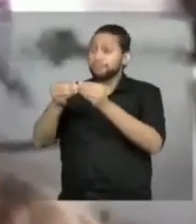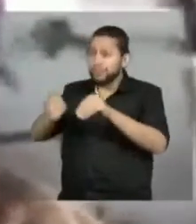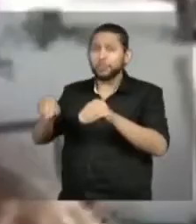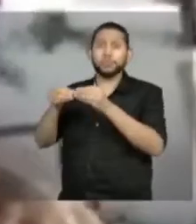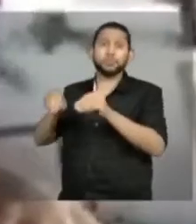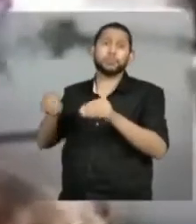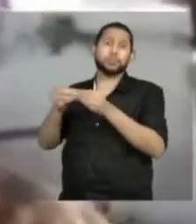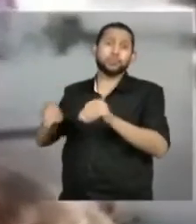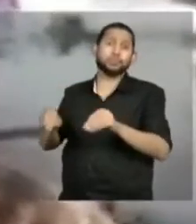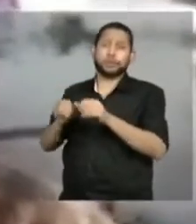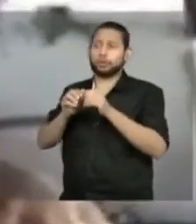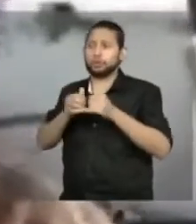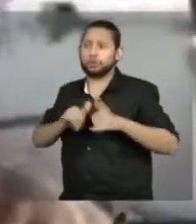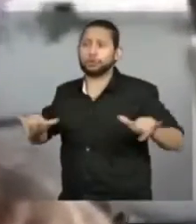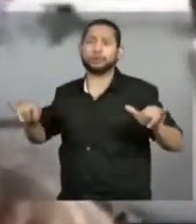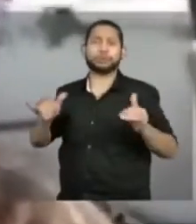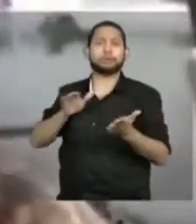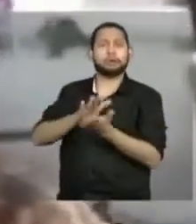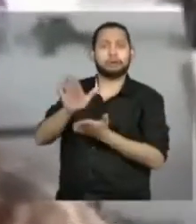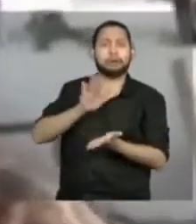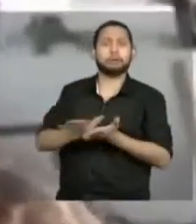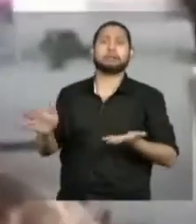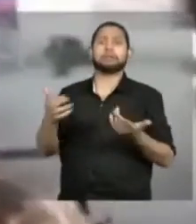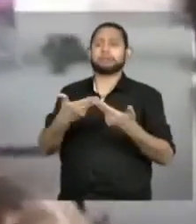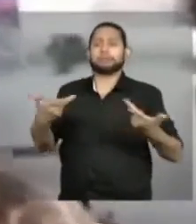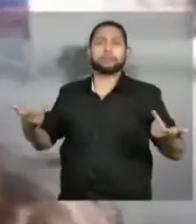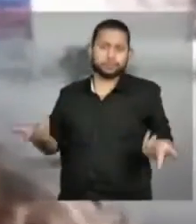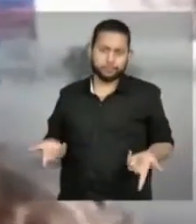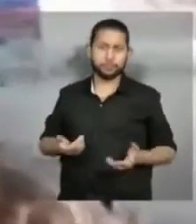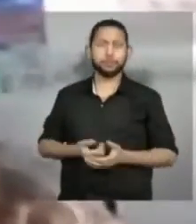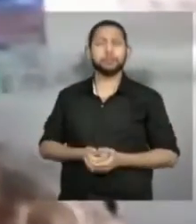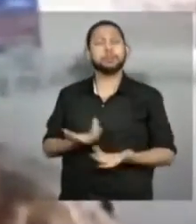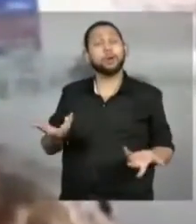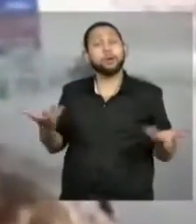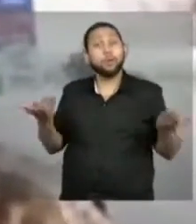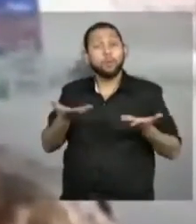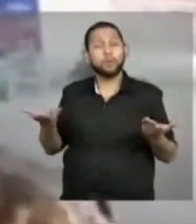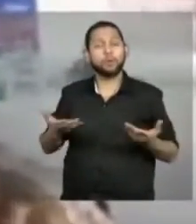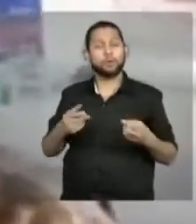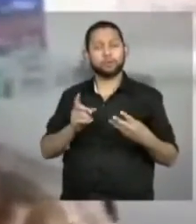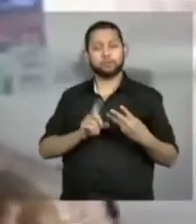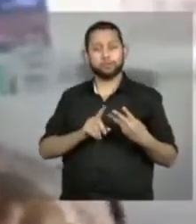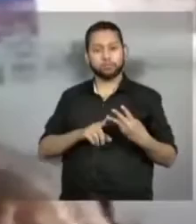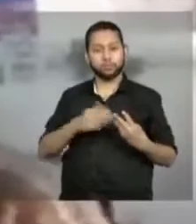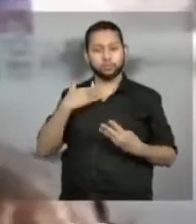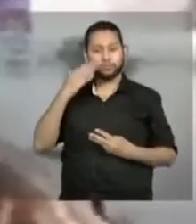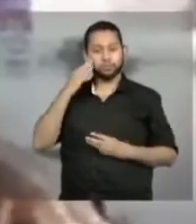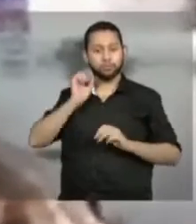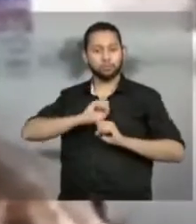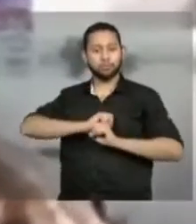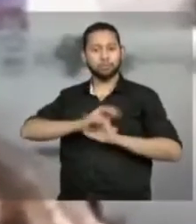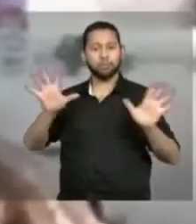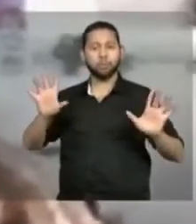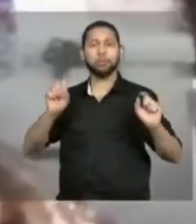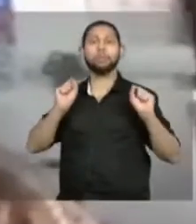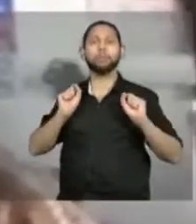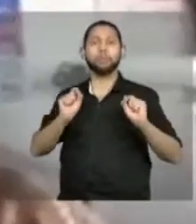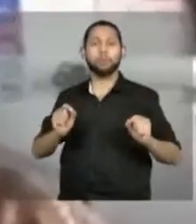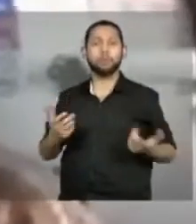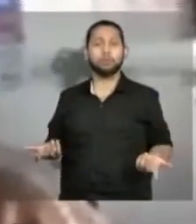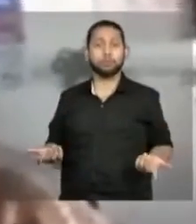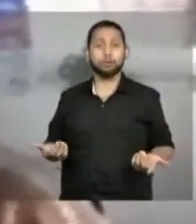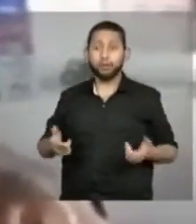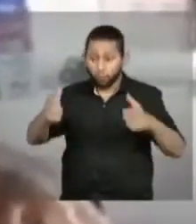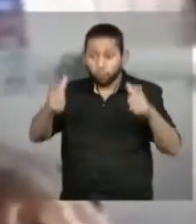de recursos energéticos, de outros recursos muito grande. E, finalmente, ficou claro para mim que é uma questão